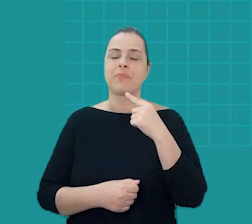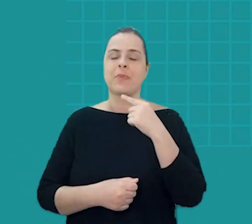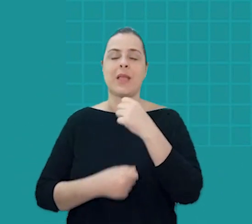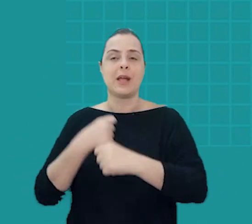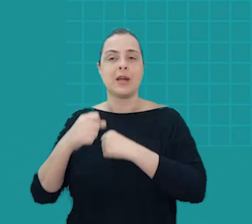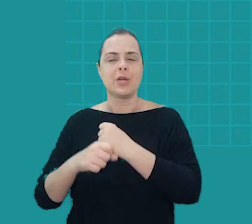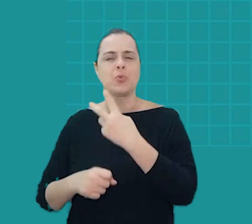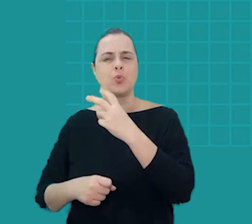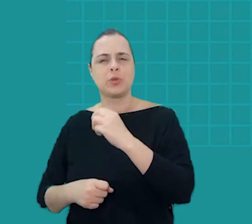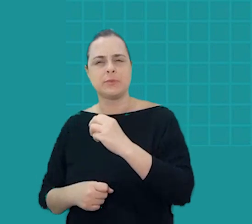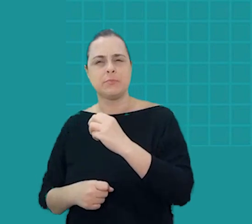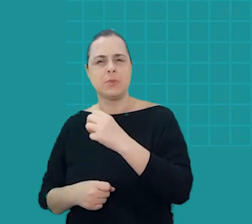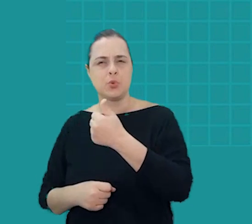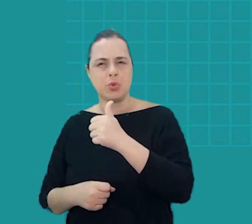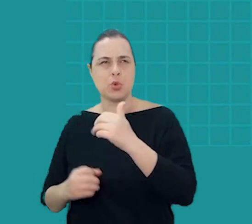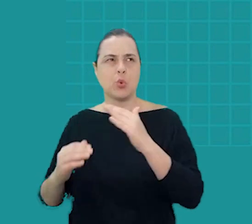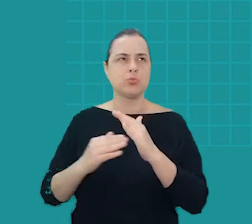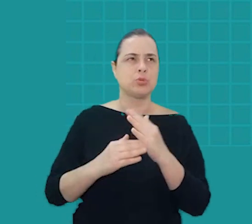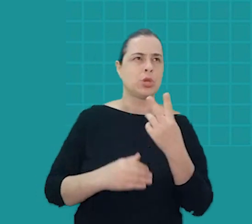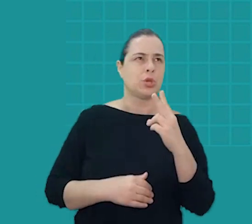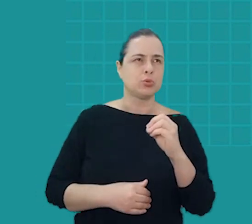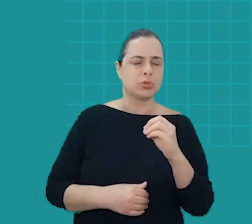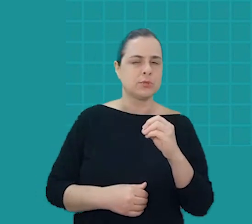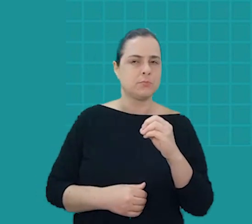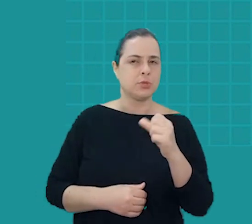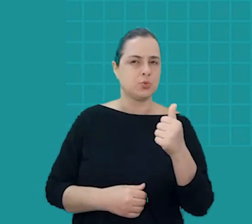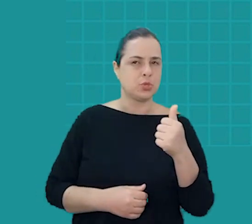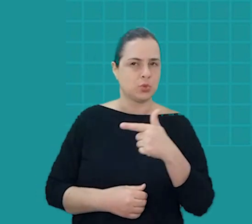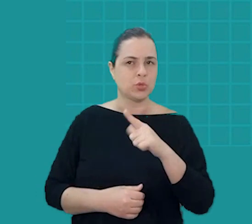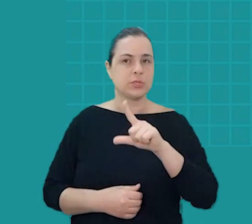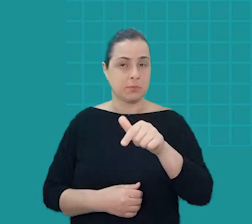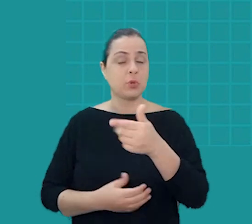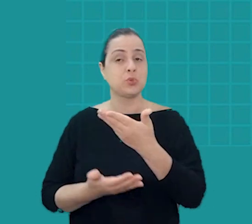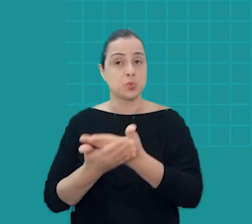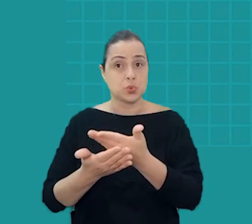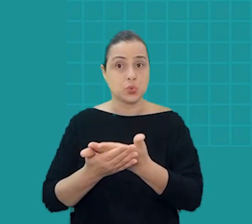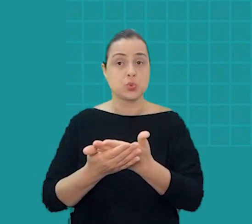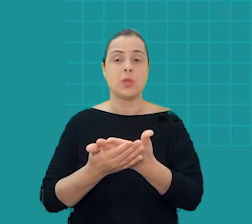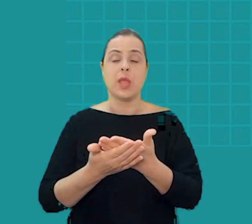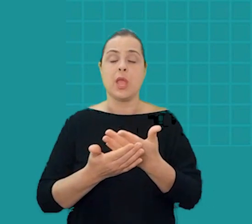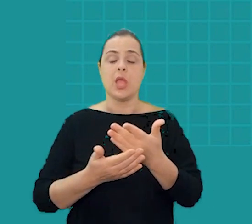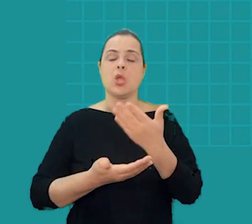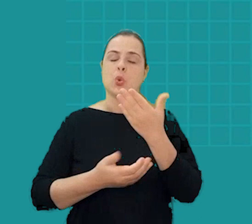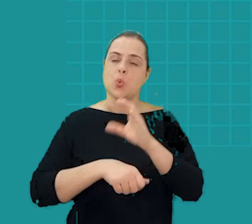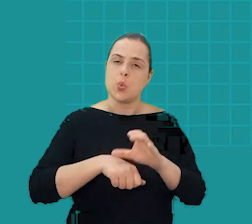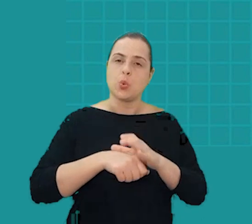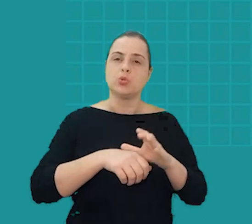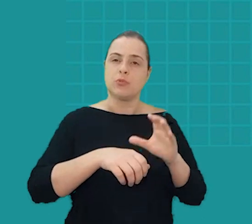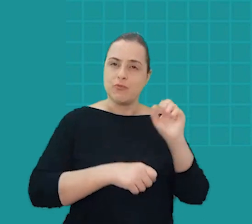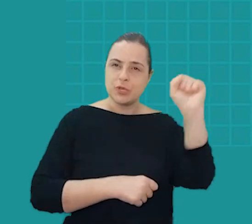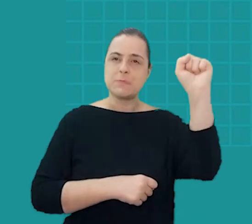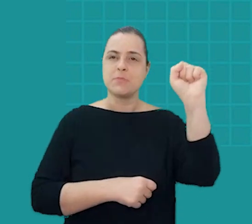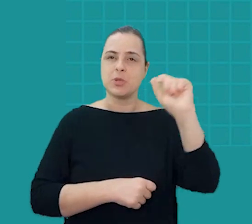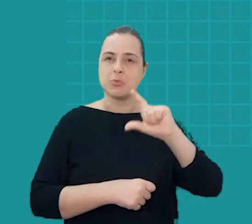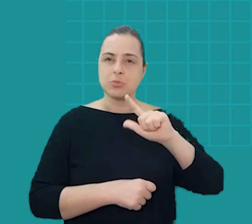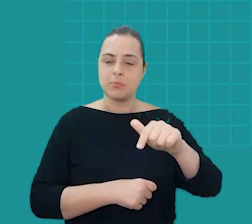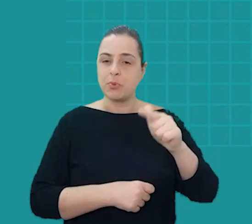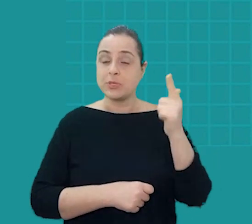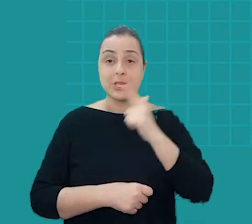é só super-herói, mulher maravilha que empreende no Brasil pela dificuldade. Então, meus pais ficaram